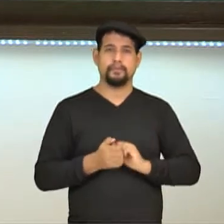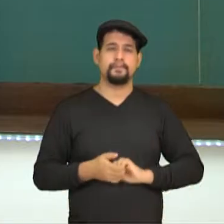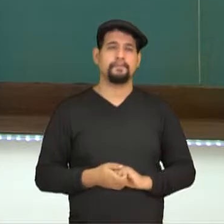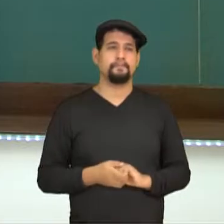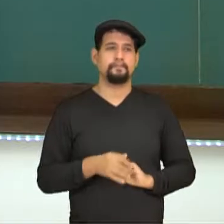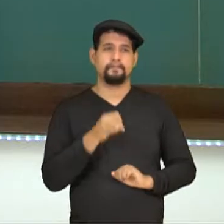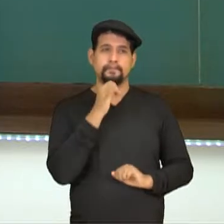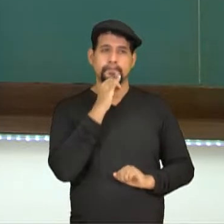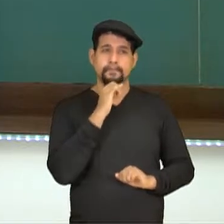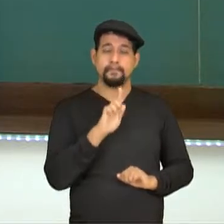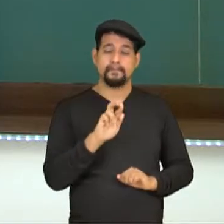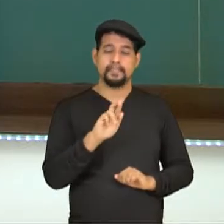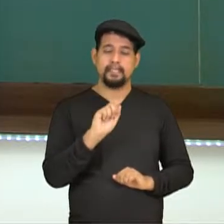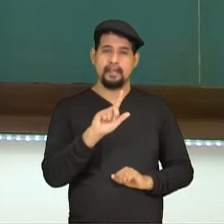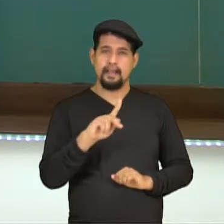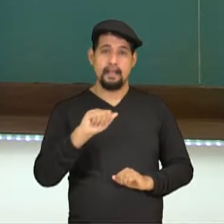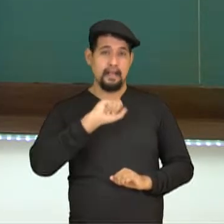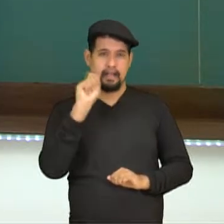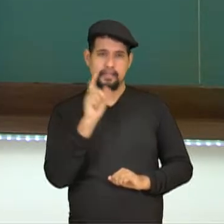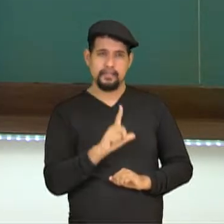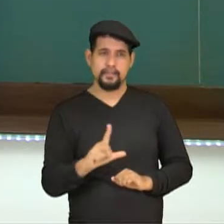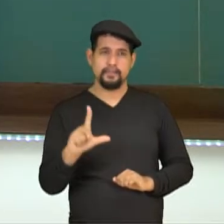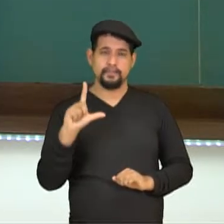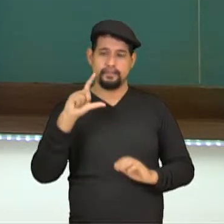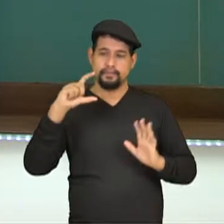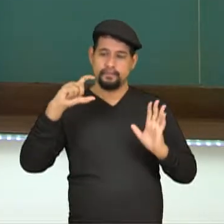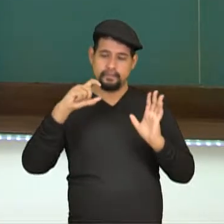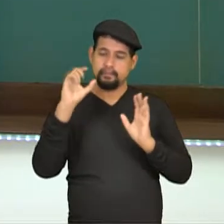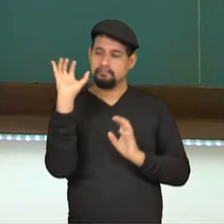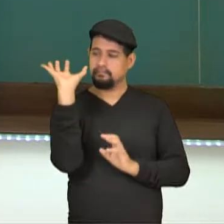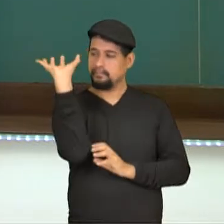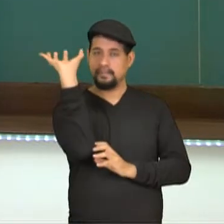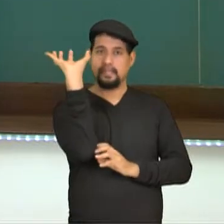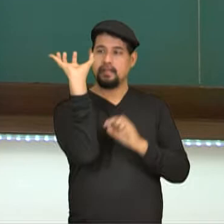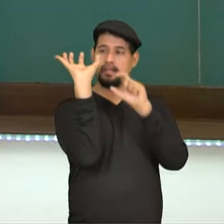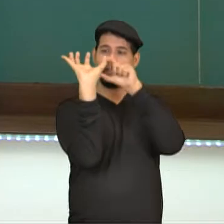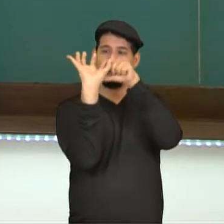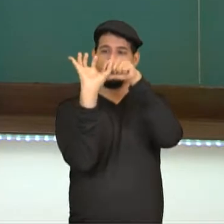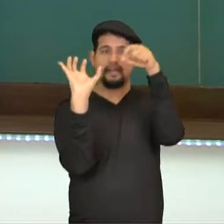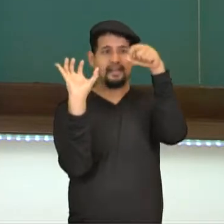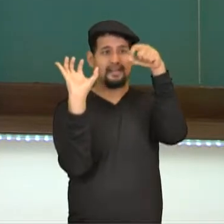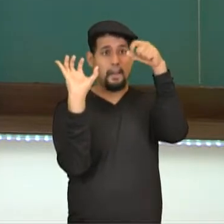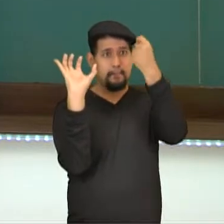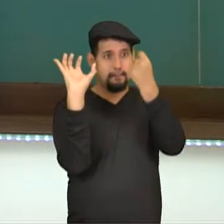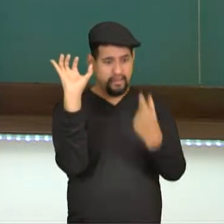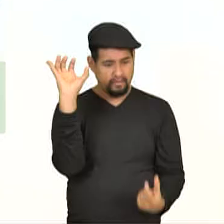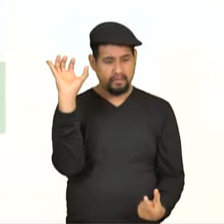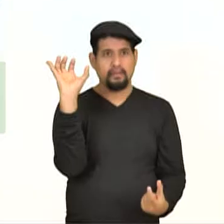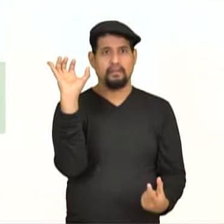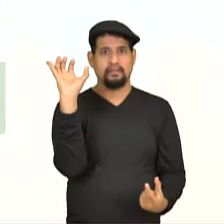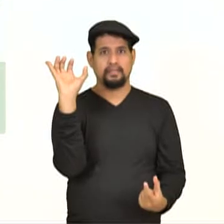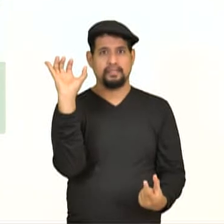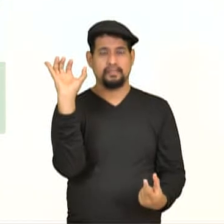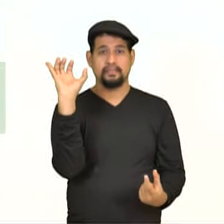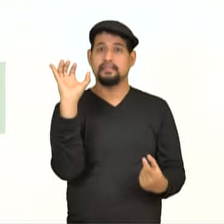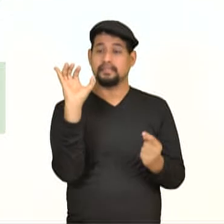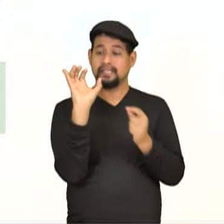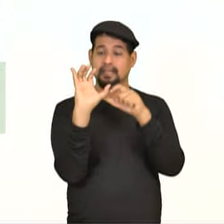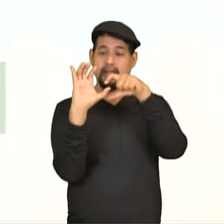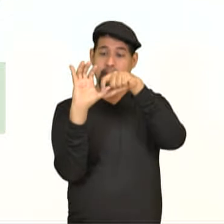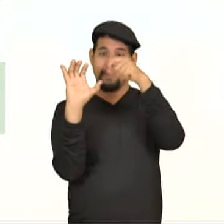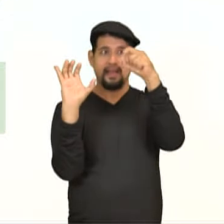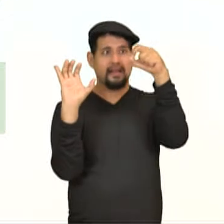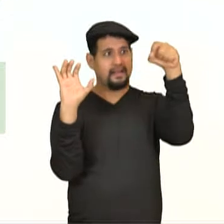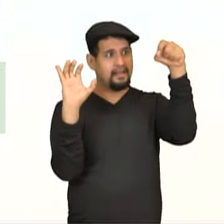Por exemplo, a gralha azul vai lá, pega a semente para ela se alimentar e derruba algumas no chão. Tá? Quando ela pega essa semente e derruba no